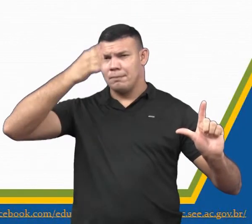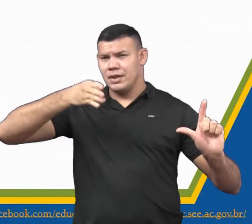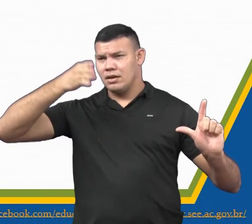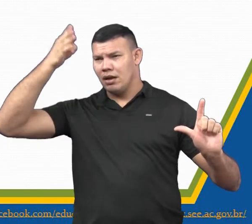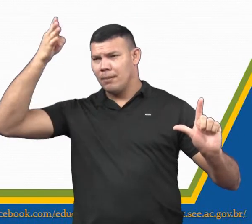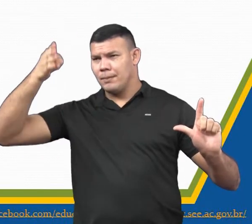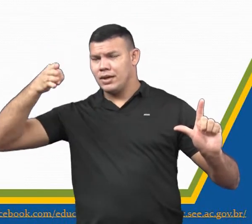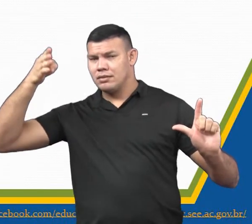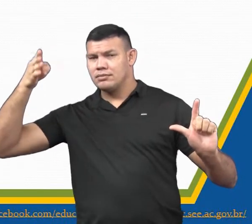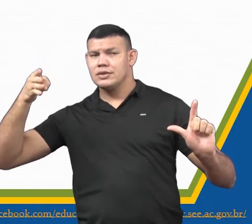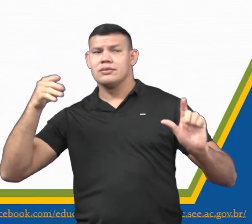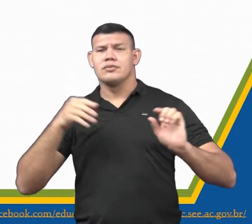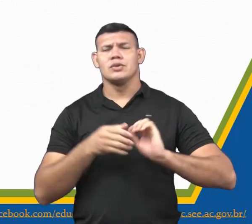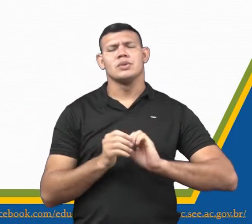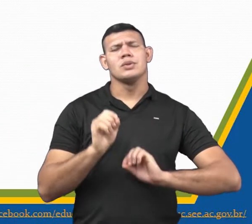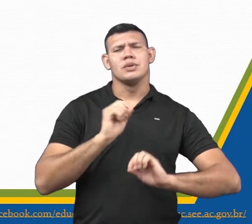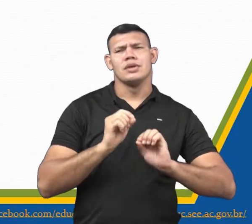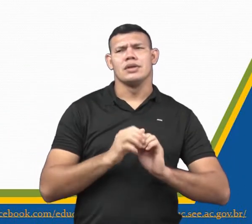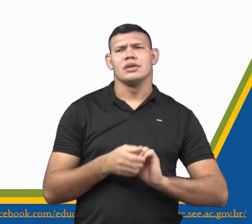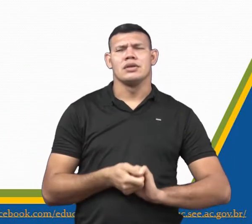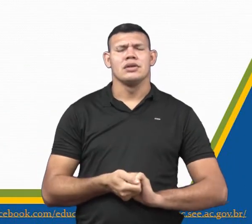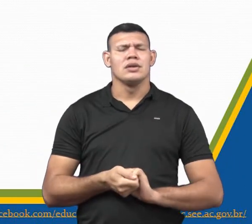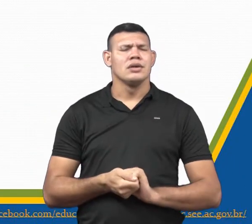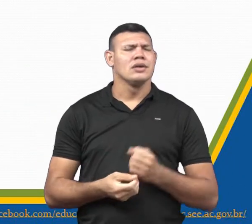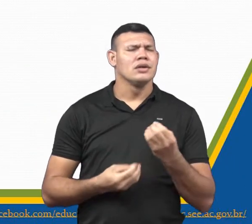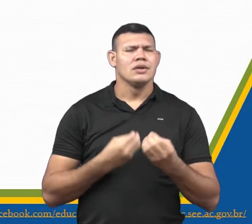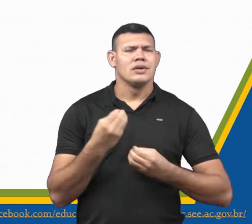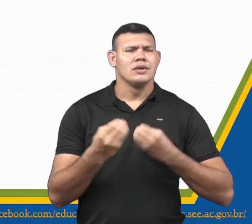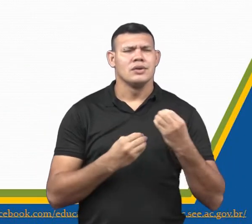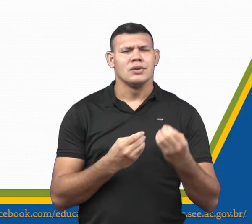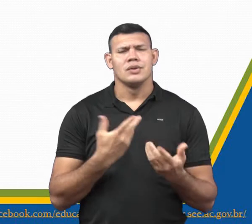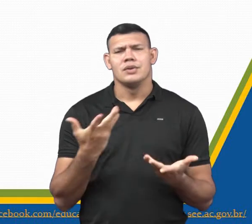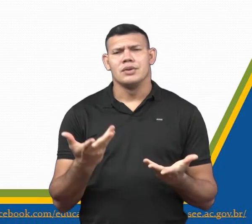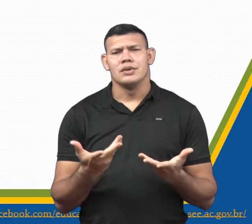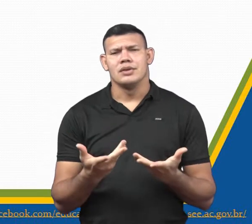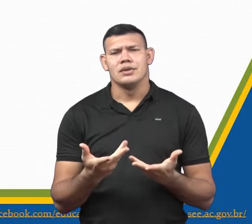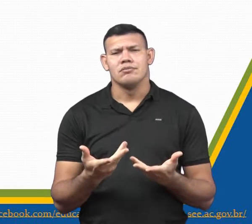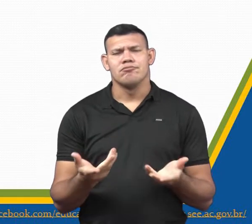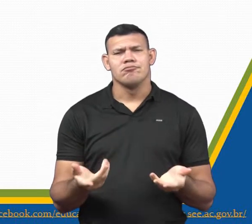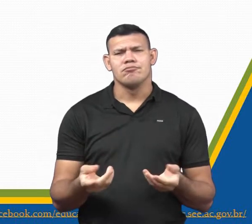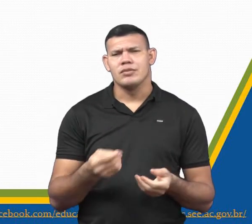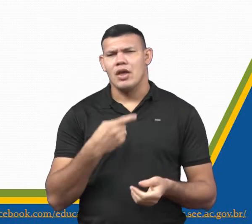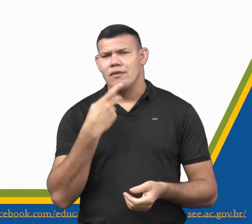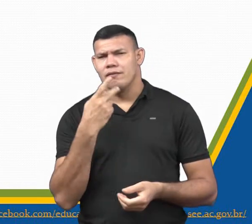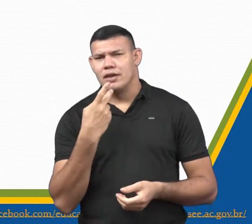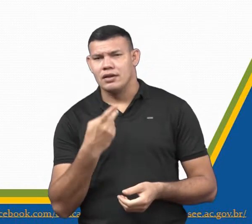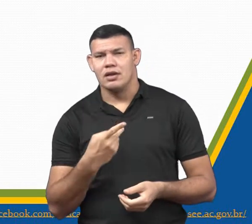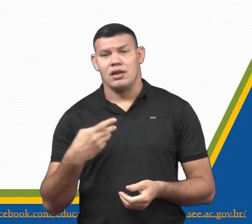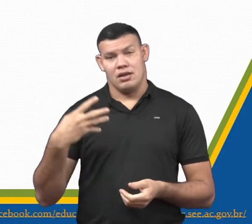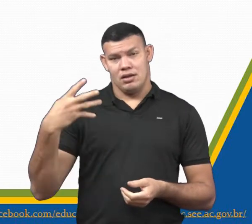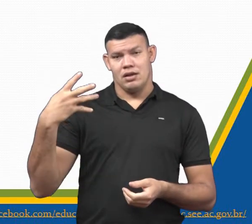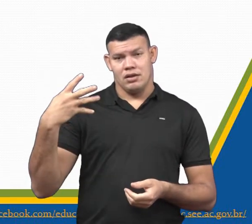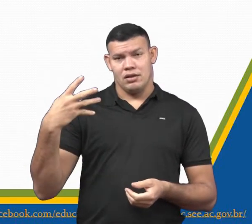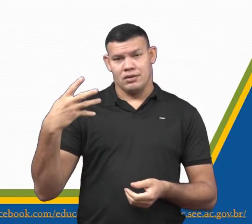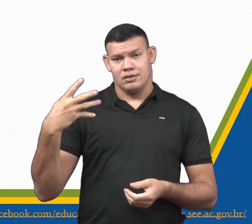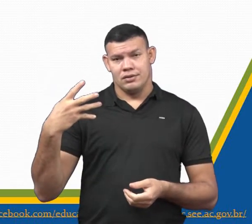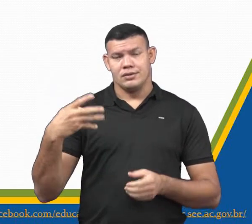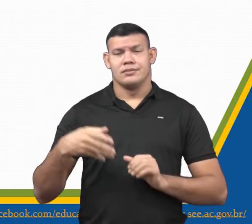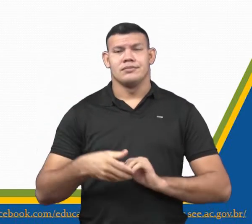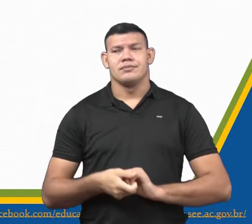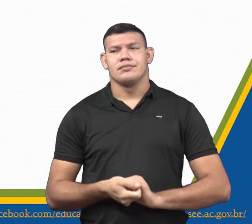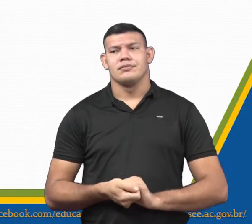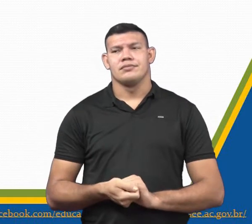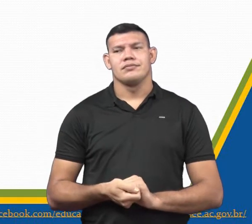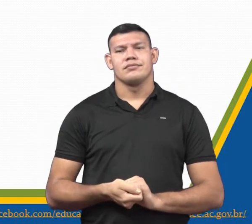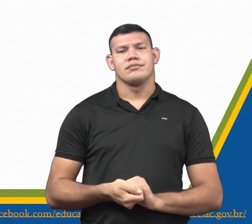Esse algarismo, como que se lê esse número? Nós vamos ler 4, né? Porque ele está na